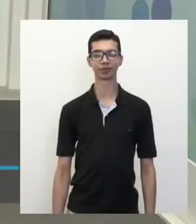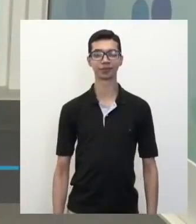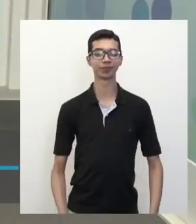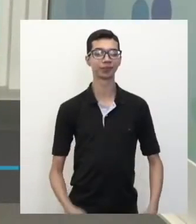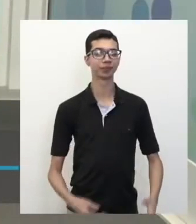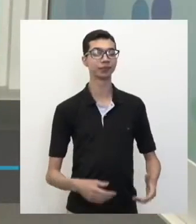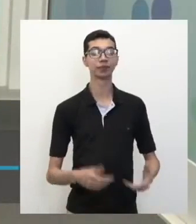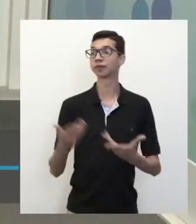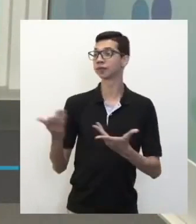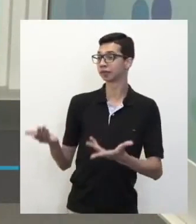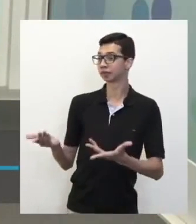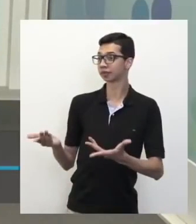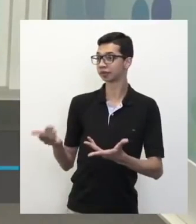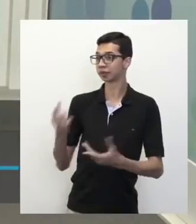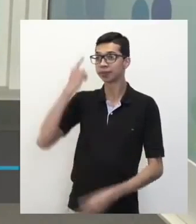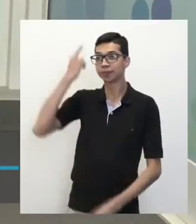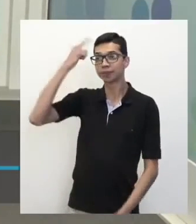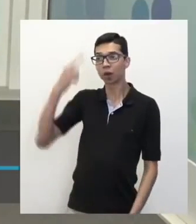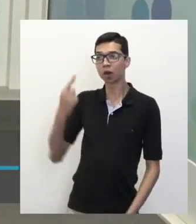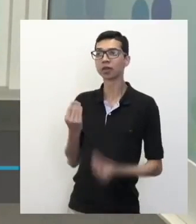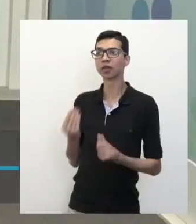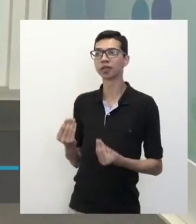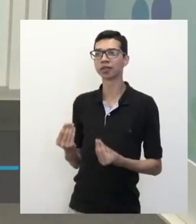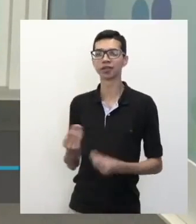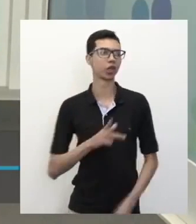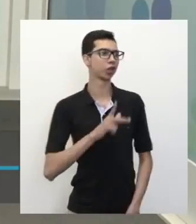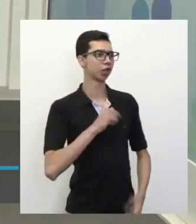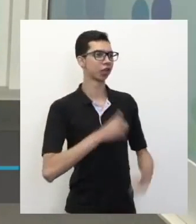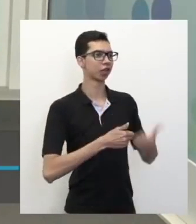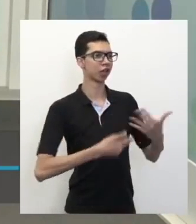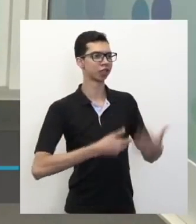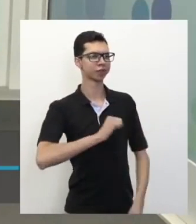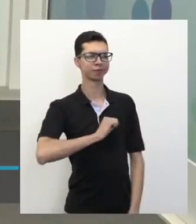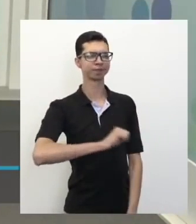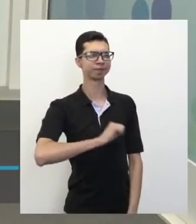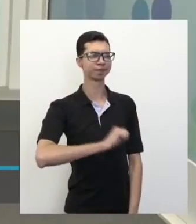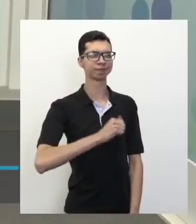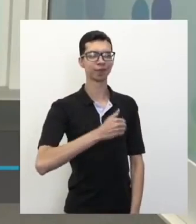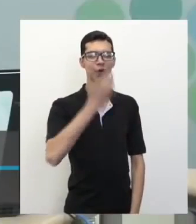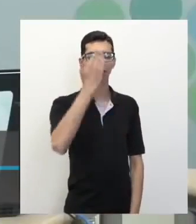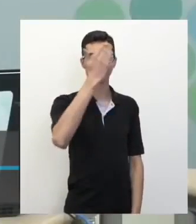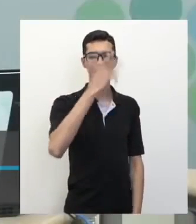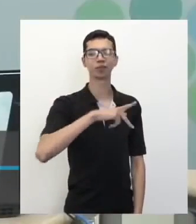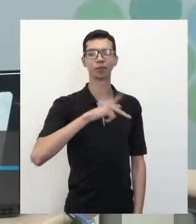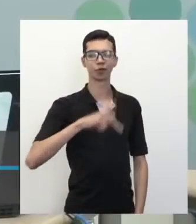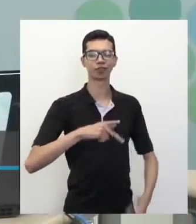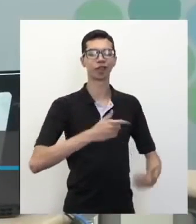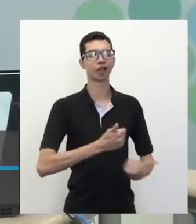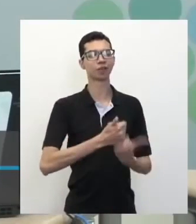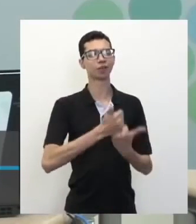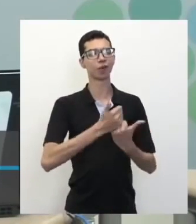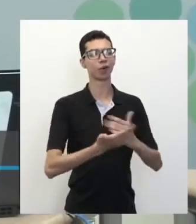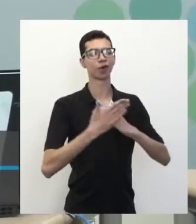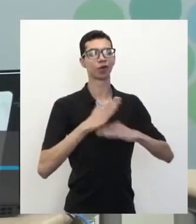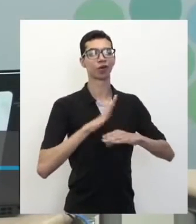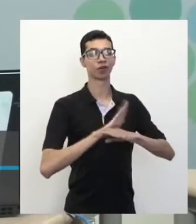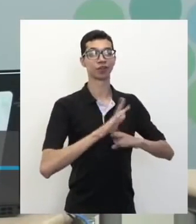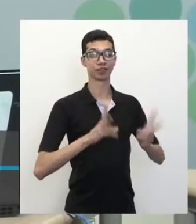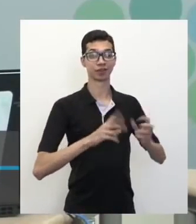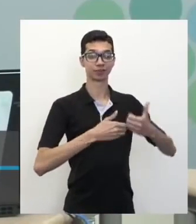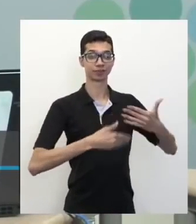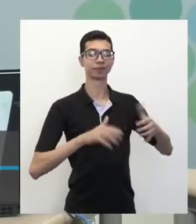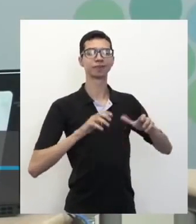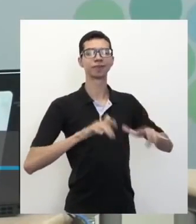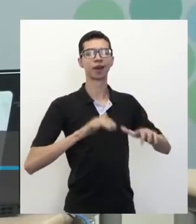E aí, Mônica? Ai, meu Deus, respostas? o chat está fervendo. Muito obrigada, professores que estão aí nos apoiando, escrevendo no chat.